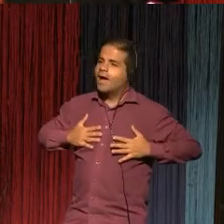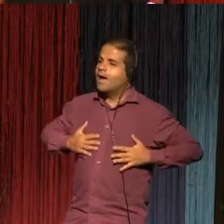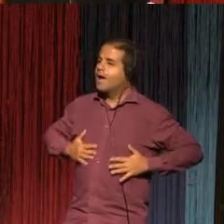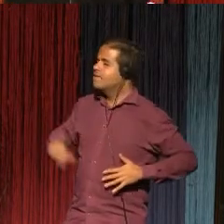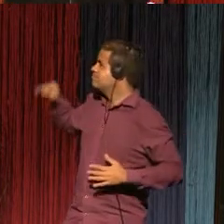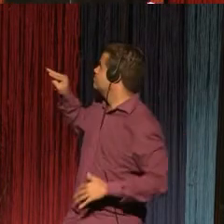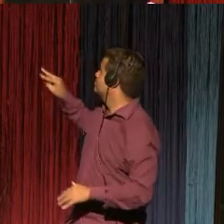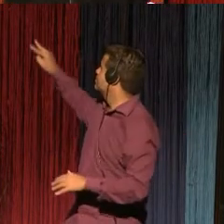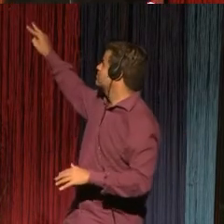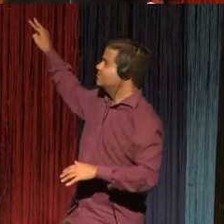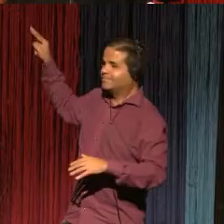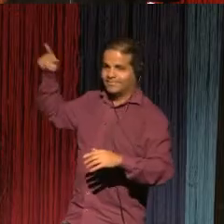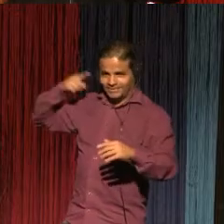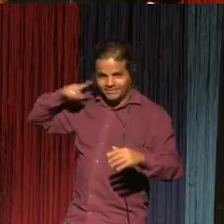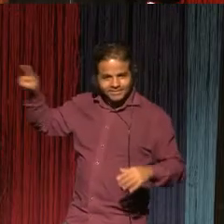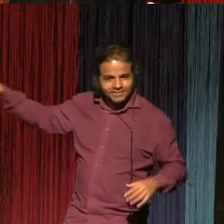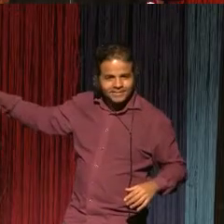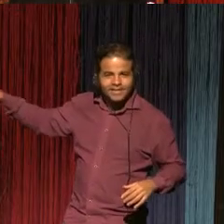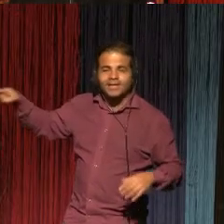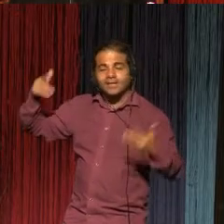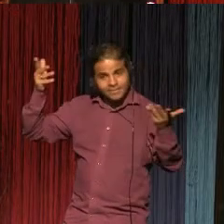calmo.